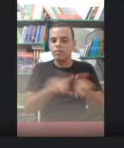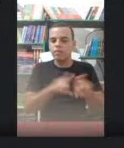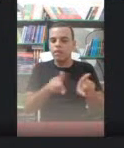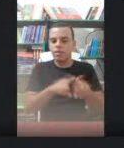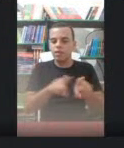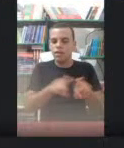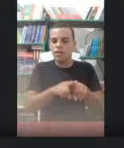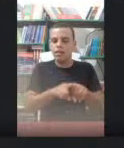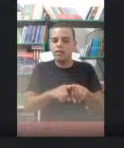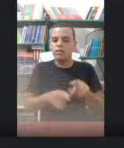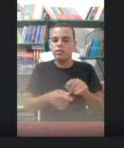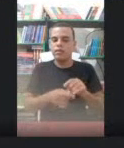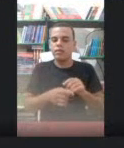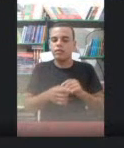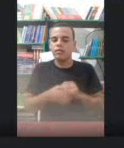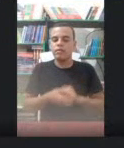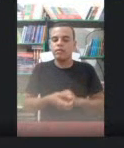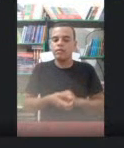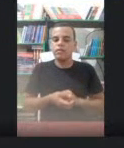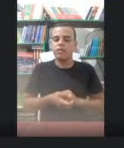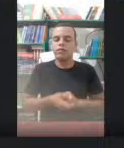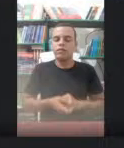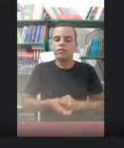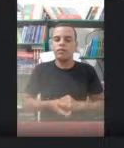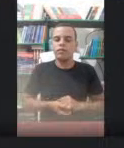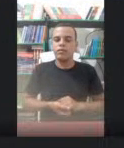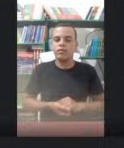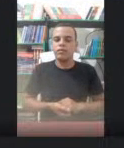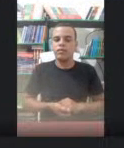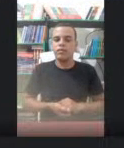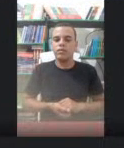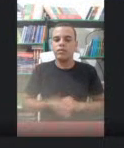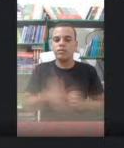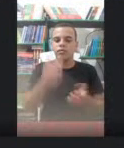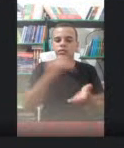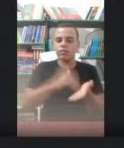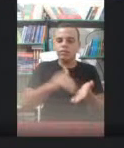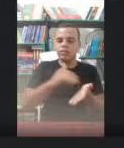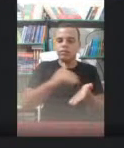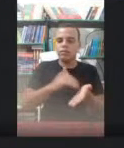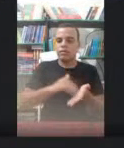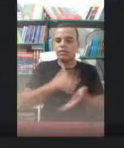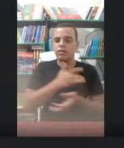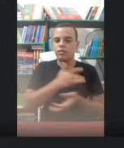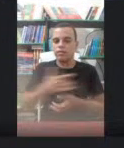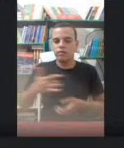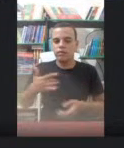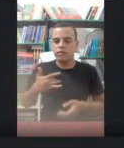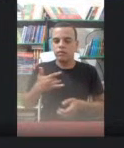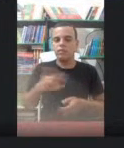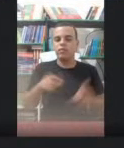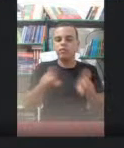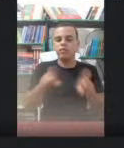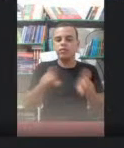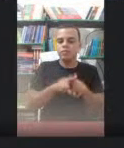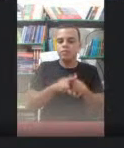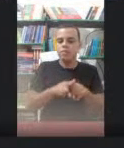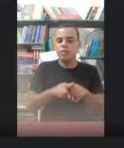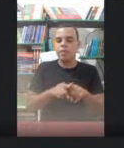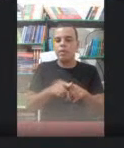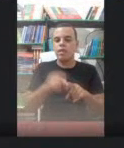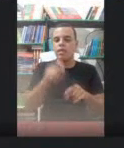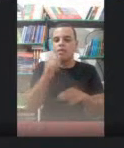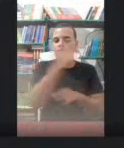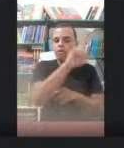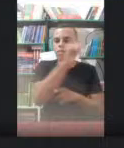atuações, né, sensibilização também das outras secretarias, não só do campo da saúde. Eu sempre gosto de fazer a